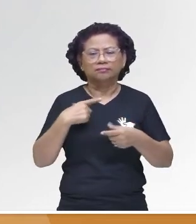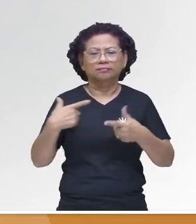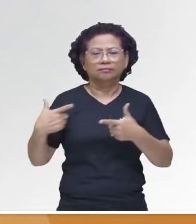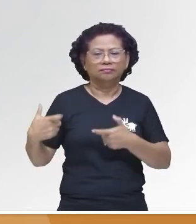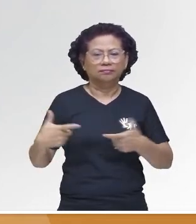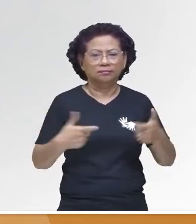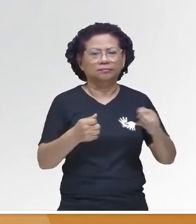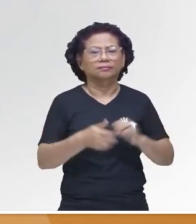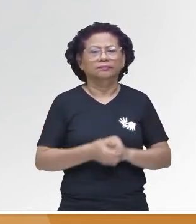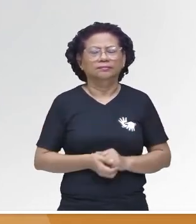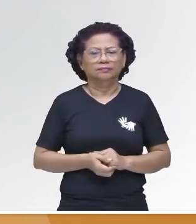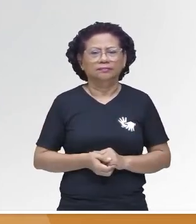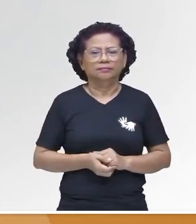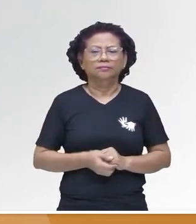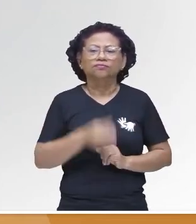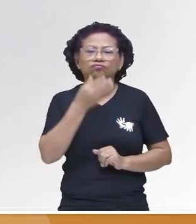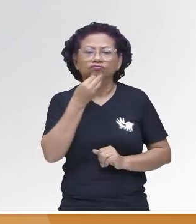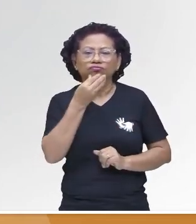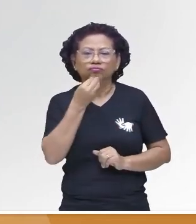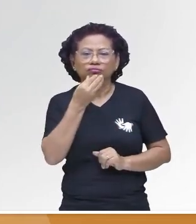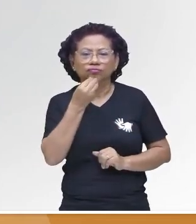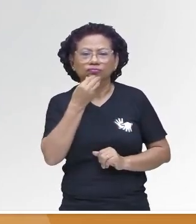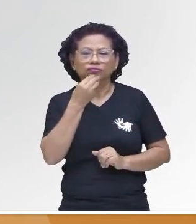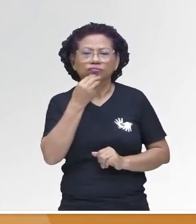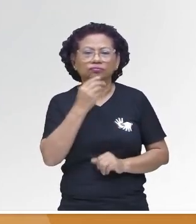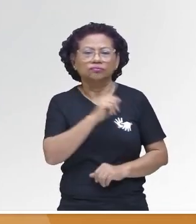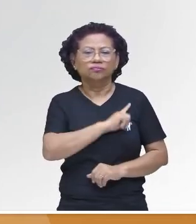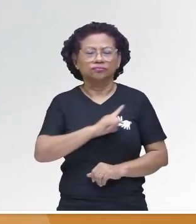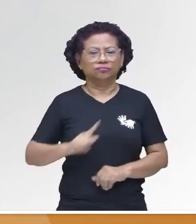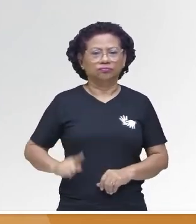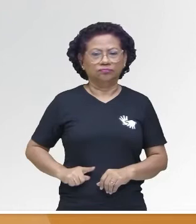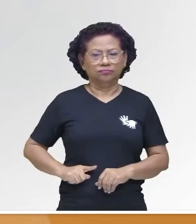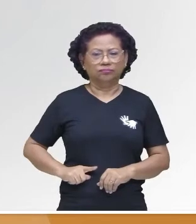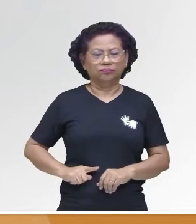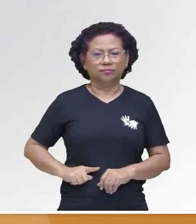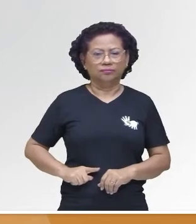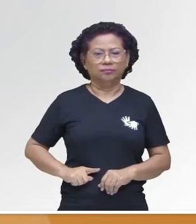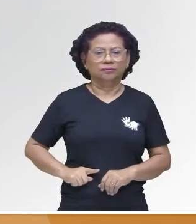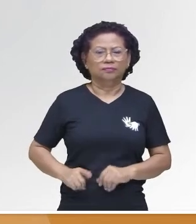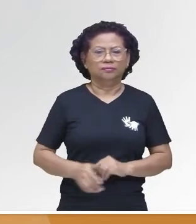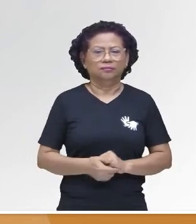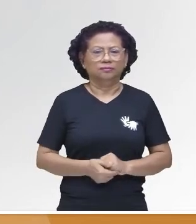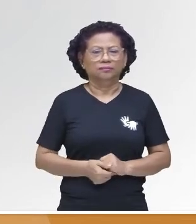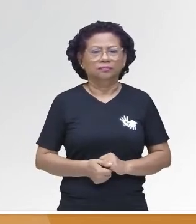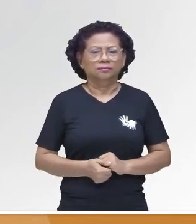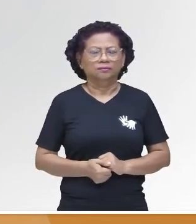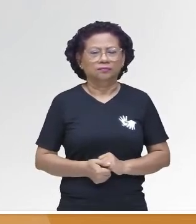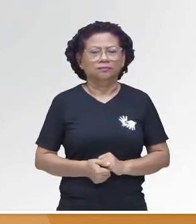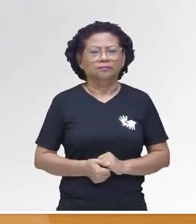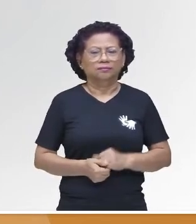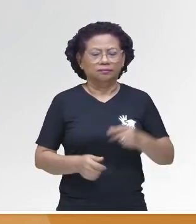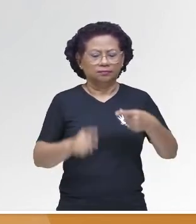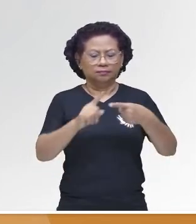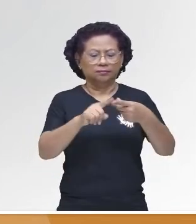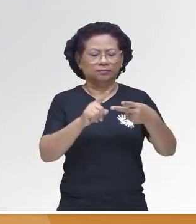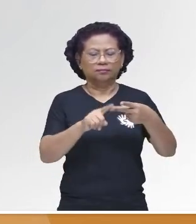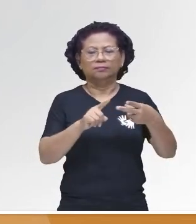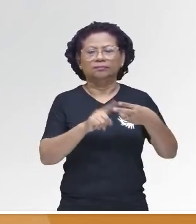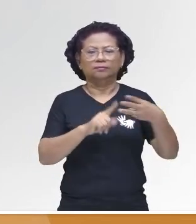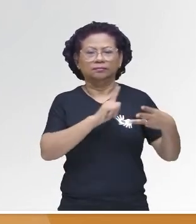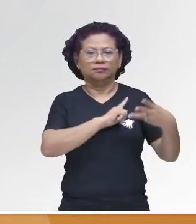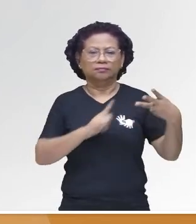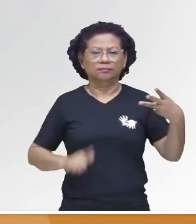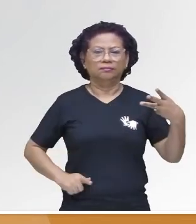seringueiro Eduardo Angelim, que esteve à frente do 3º governo cabano. Então nós temos 3 governadores cabanos, o